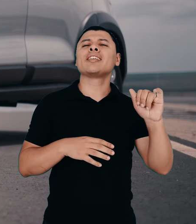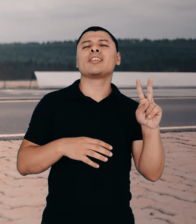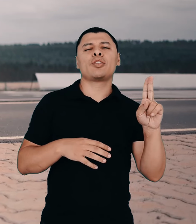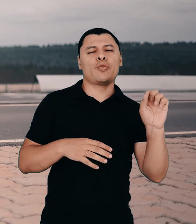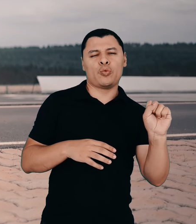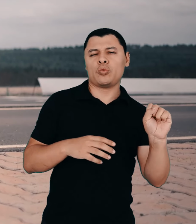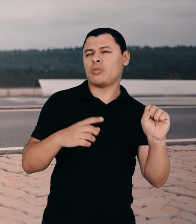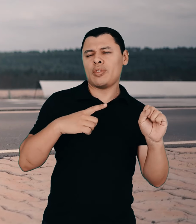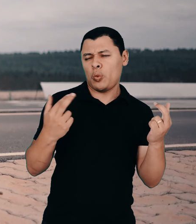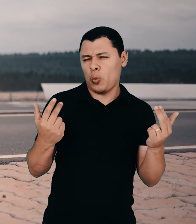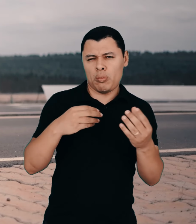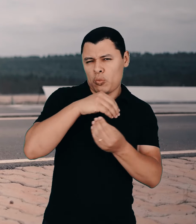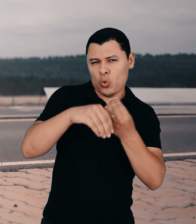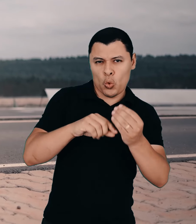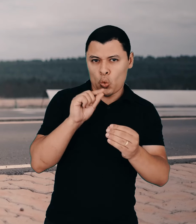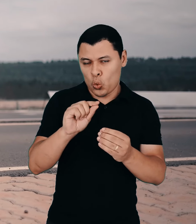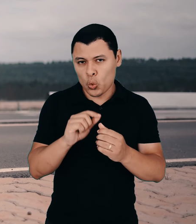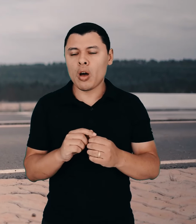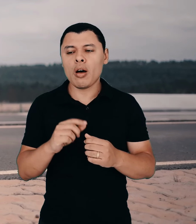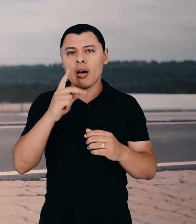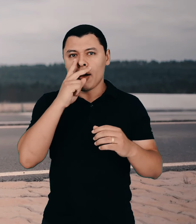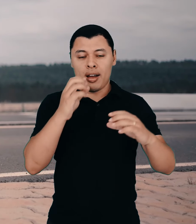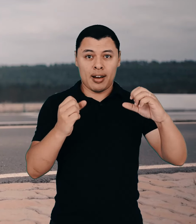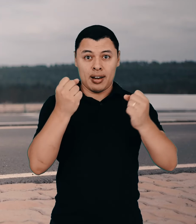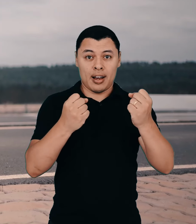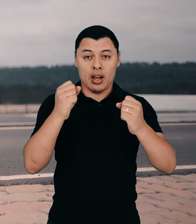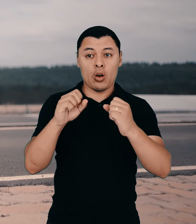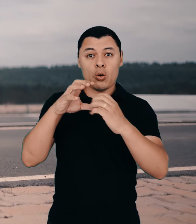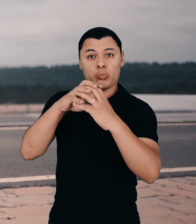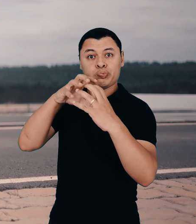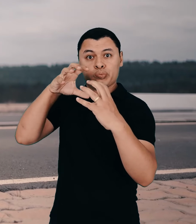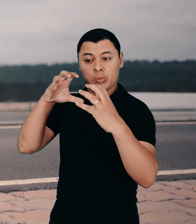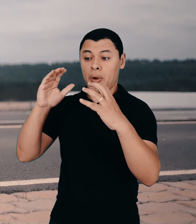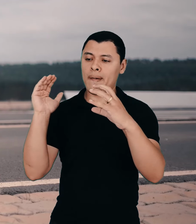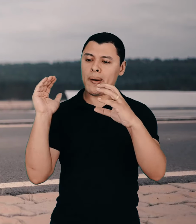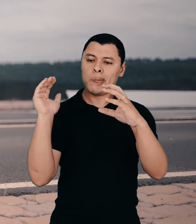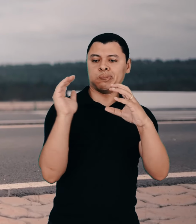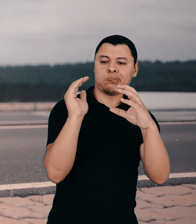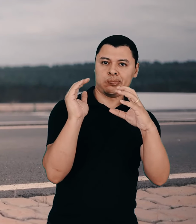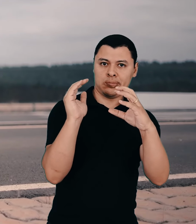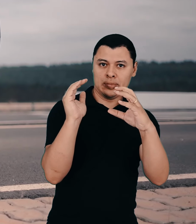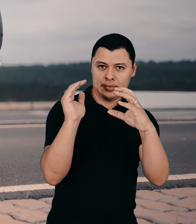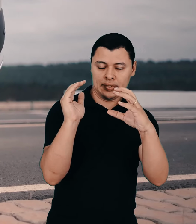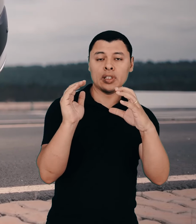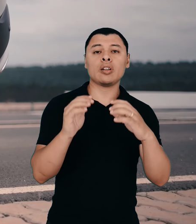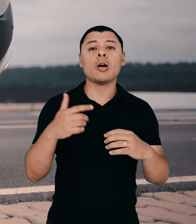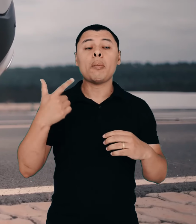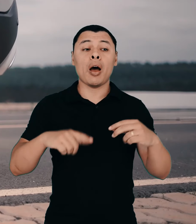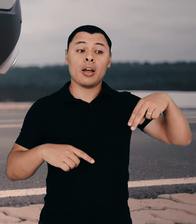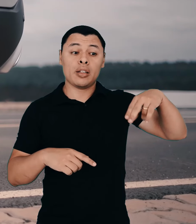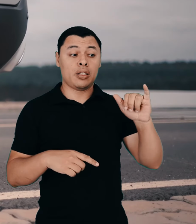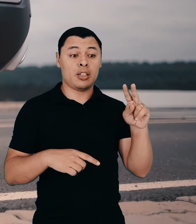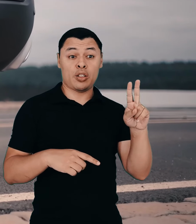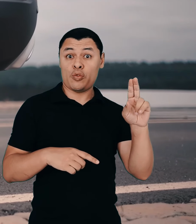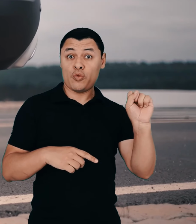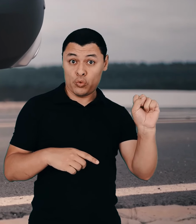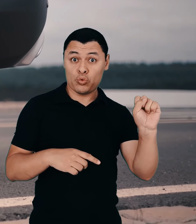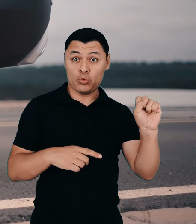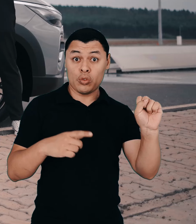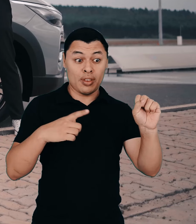tem um mix, uma mistura aí de um hatch e um SUV, tanto em termos de dimensões, como por exemplo, o Nivus tem exatamente a